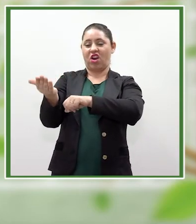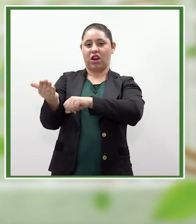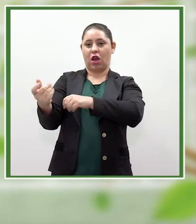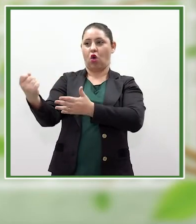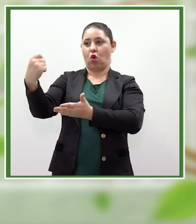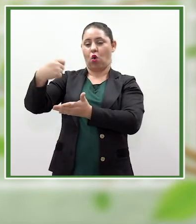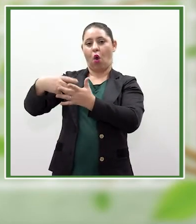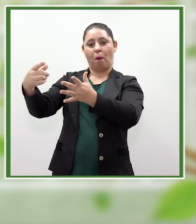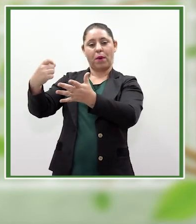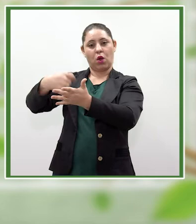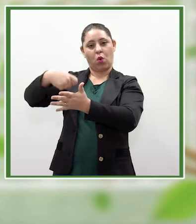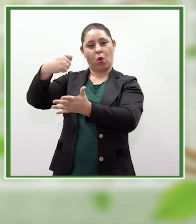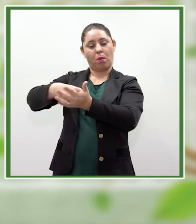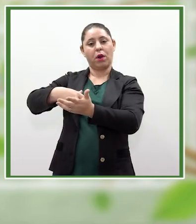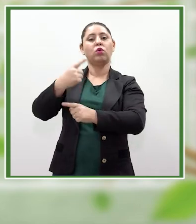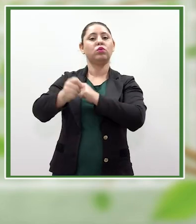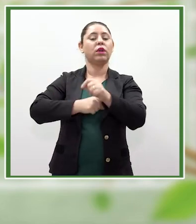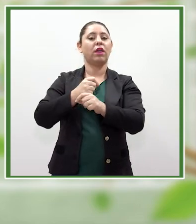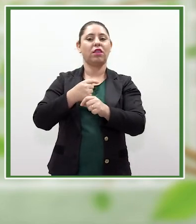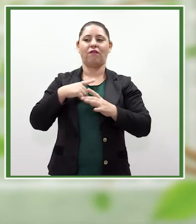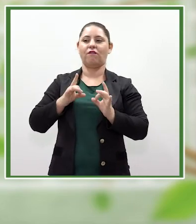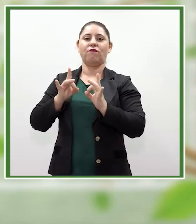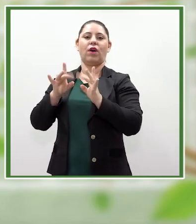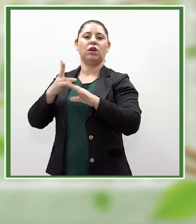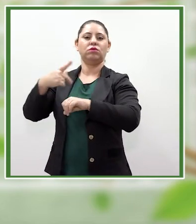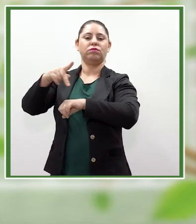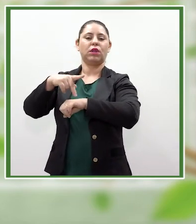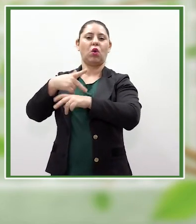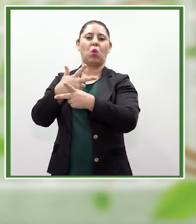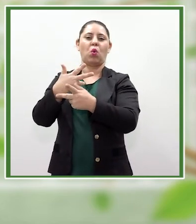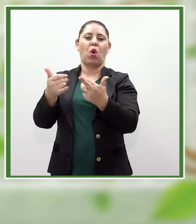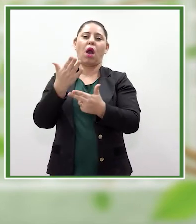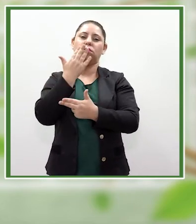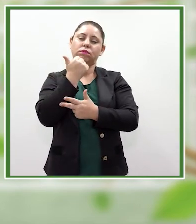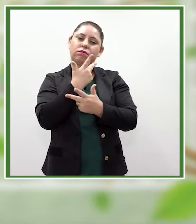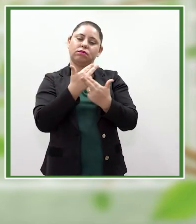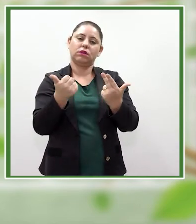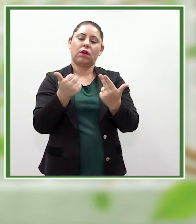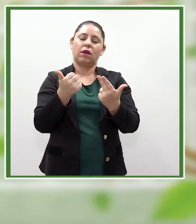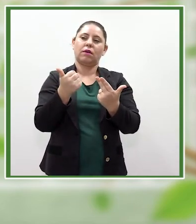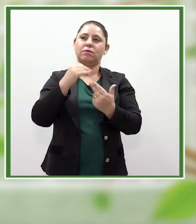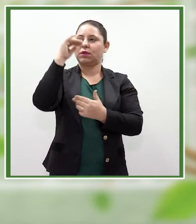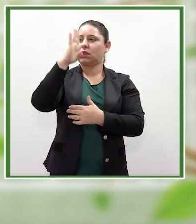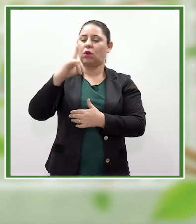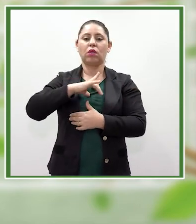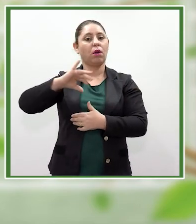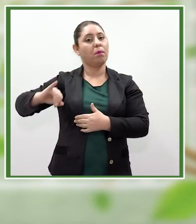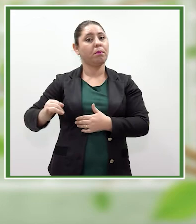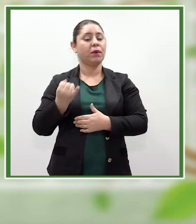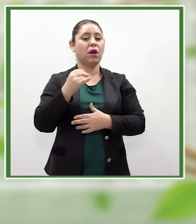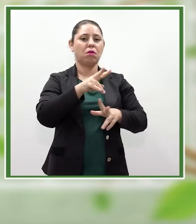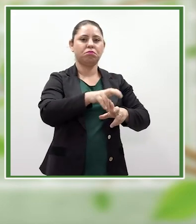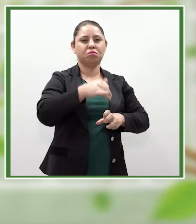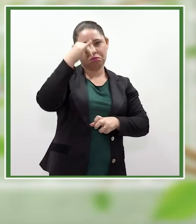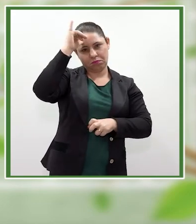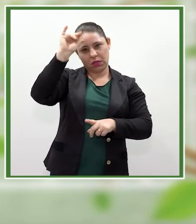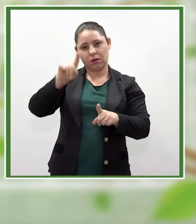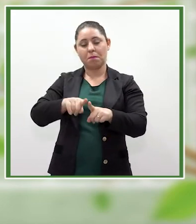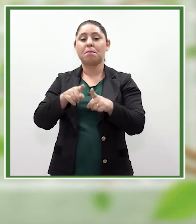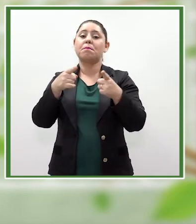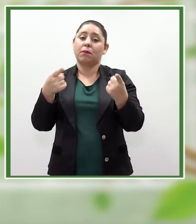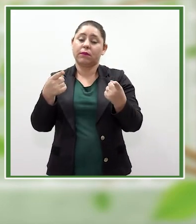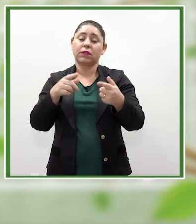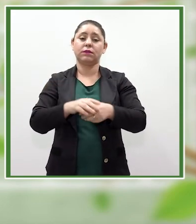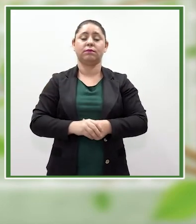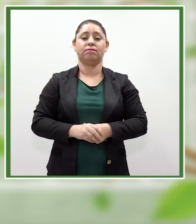alimentos associado à conservação ambiental. E com isso, então, o Brasil tem grandes oportunidades a